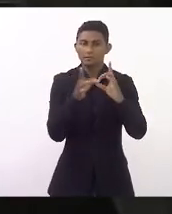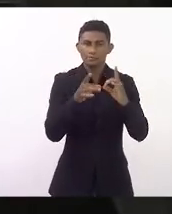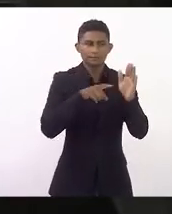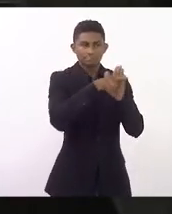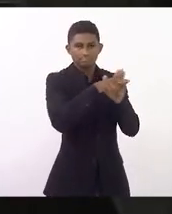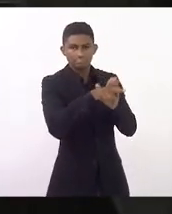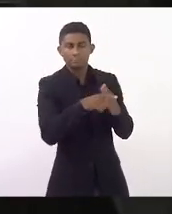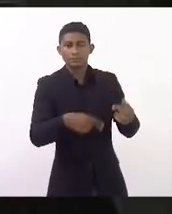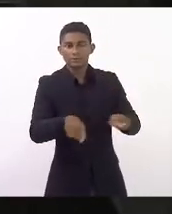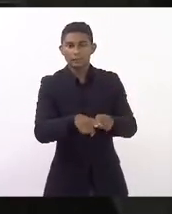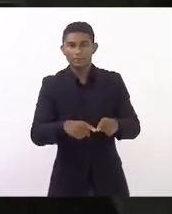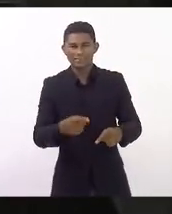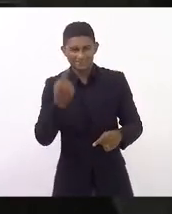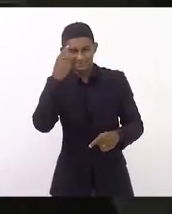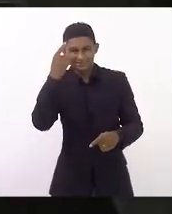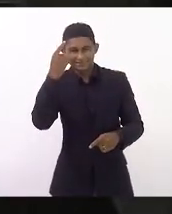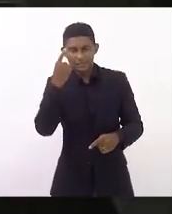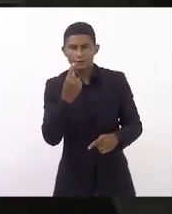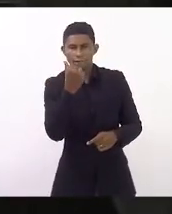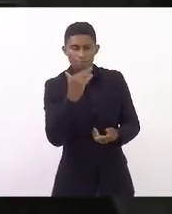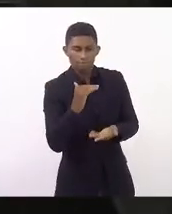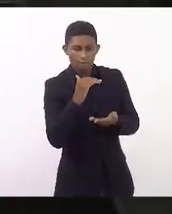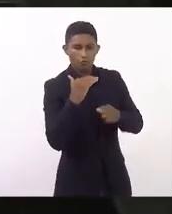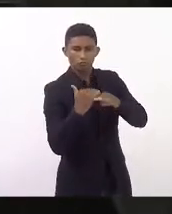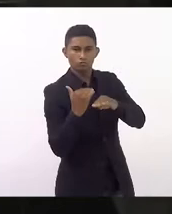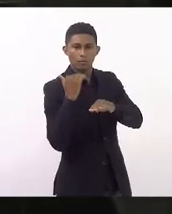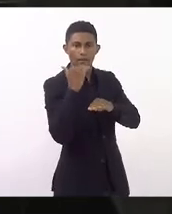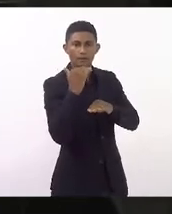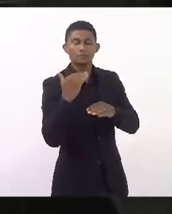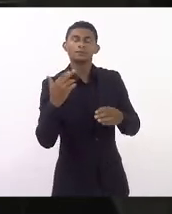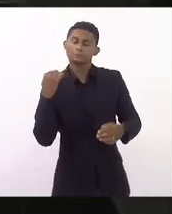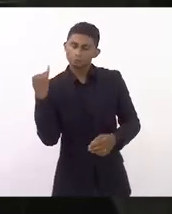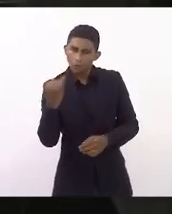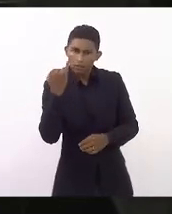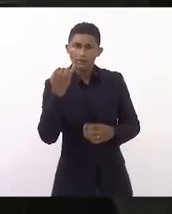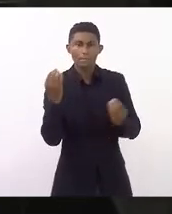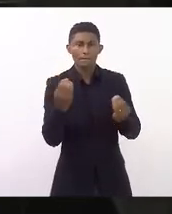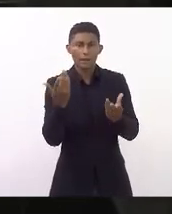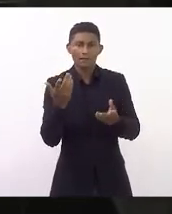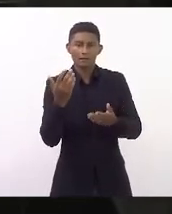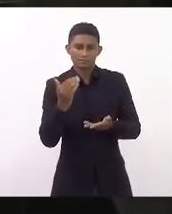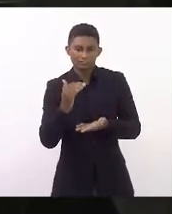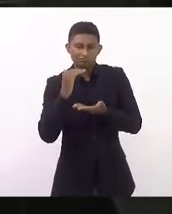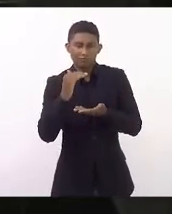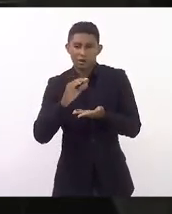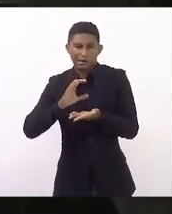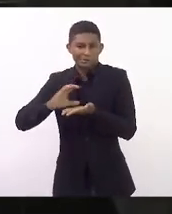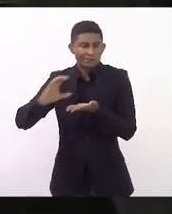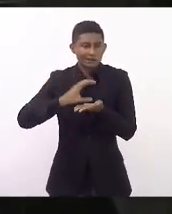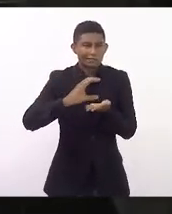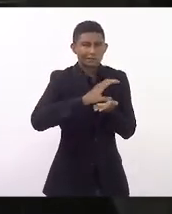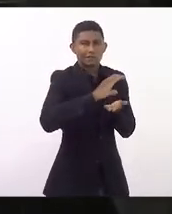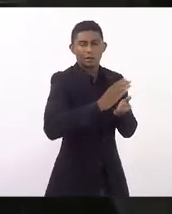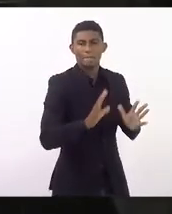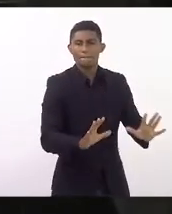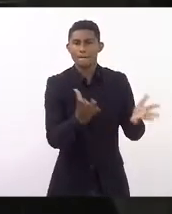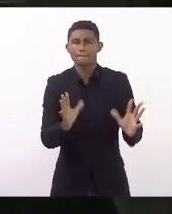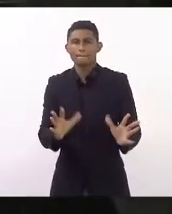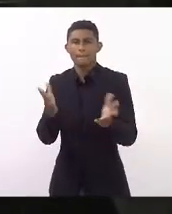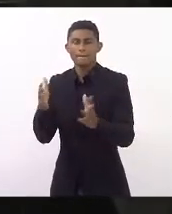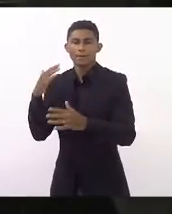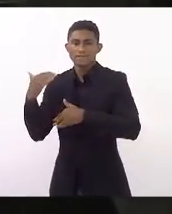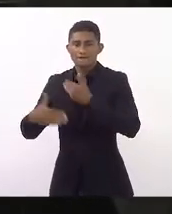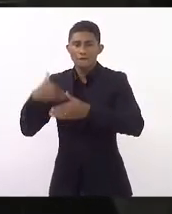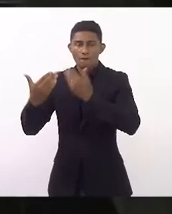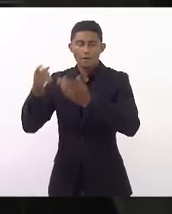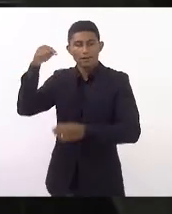assumido cada vez mais como um instrumento de fomento, né, ao desenvolvimento estratégico do Estado, e o desenvolvimento estratégico